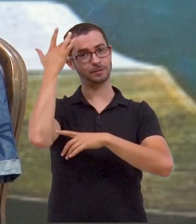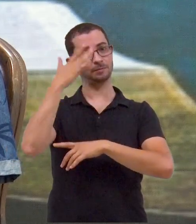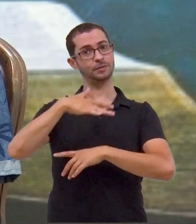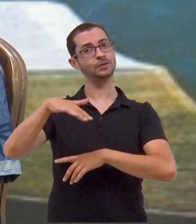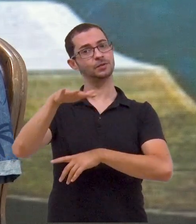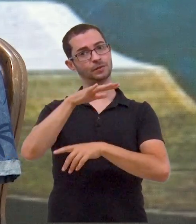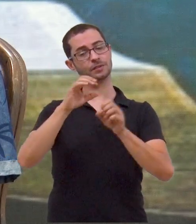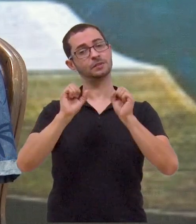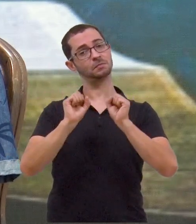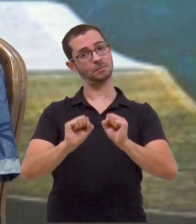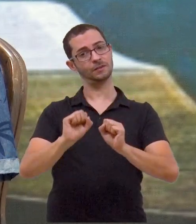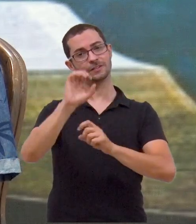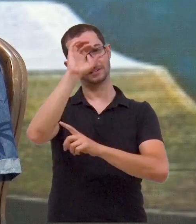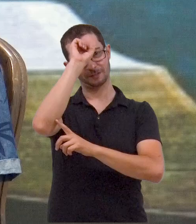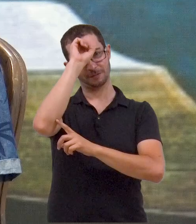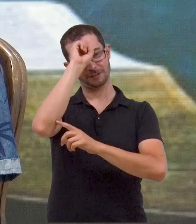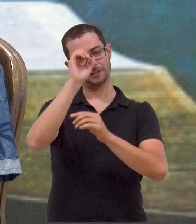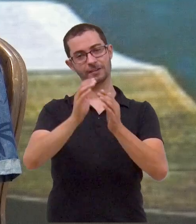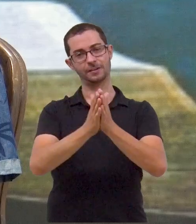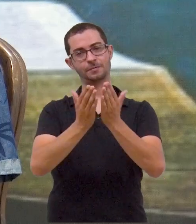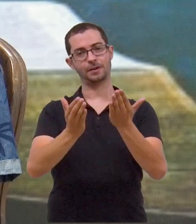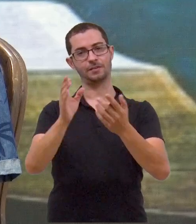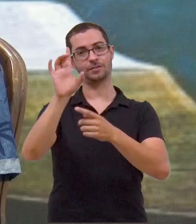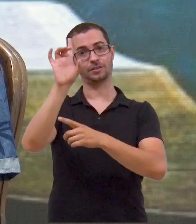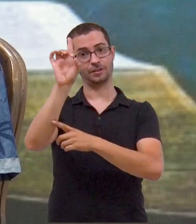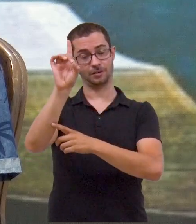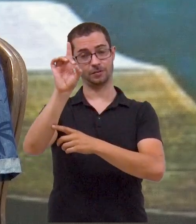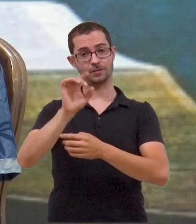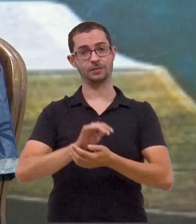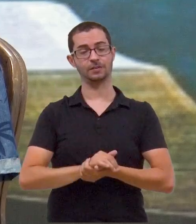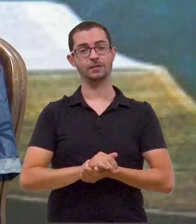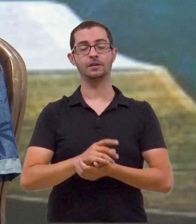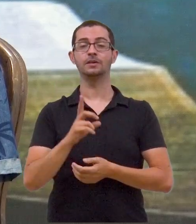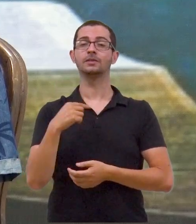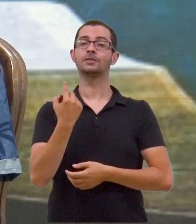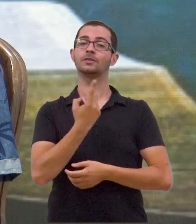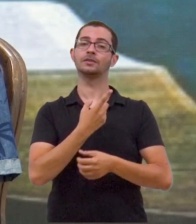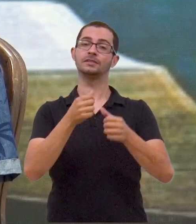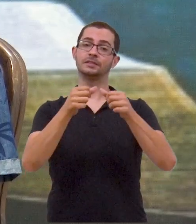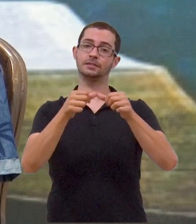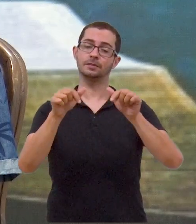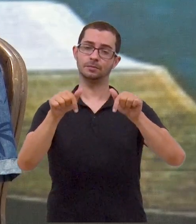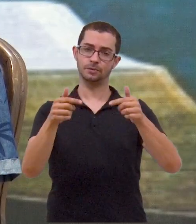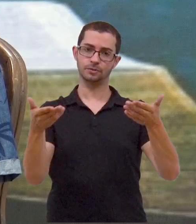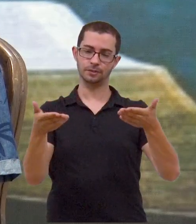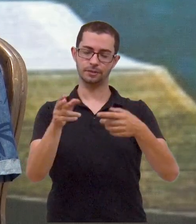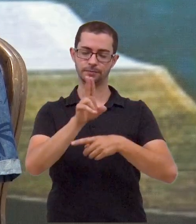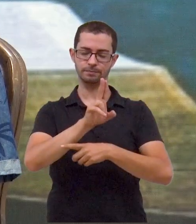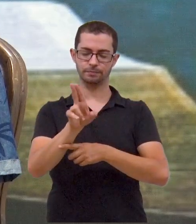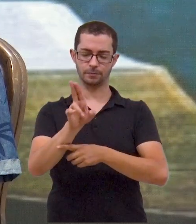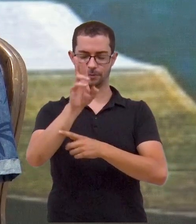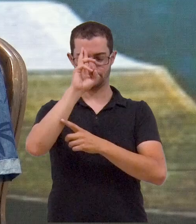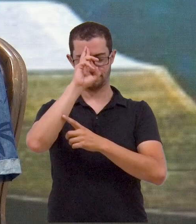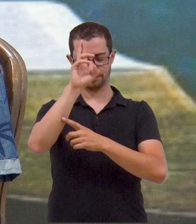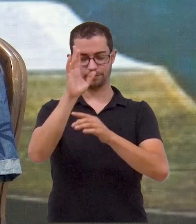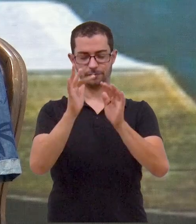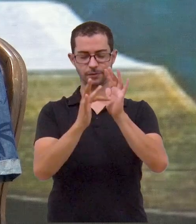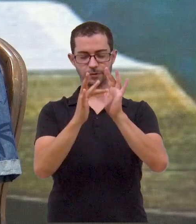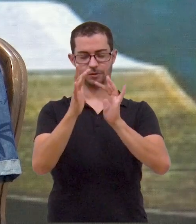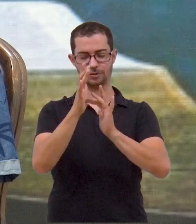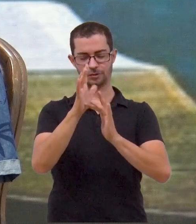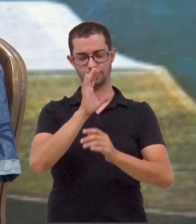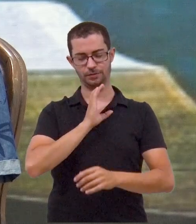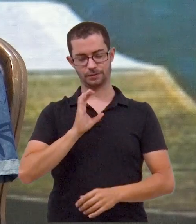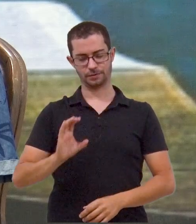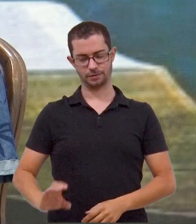a Palavra de Deus. Nós estamos hoje aqui em nome do Senhor Jesus e na